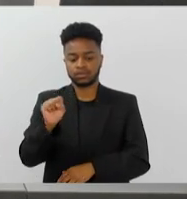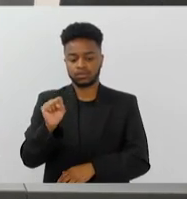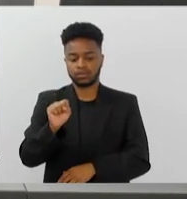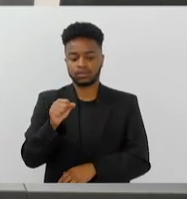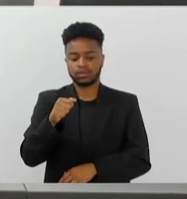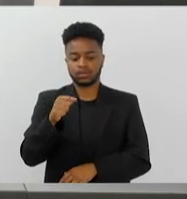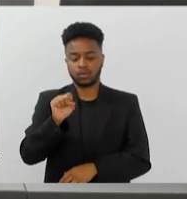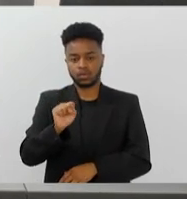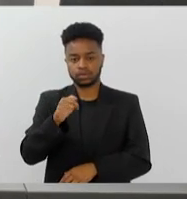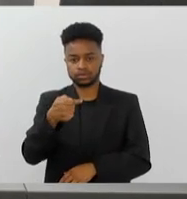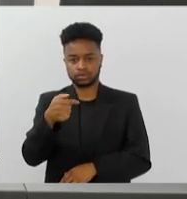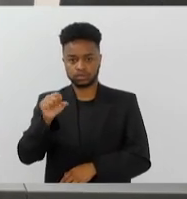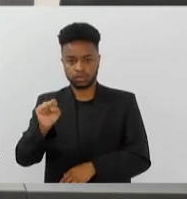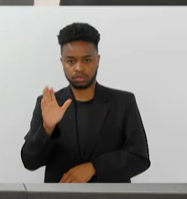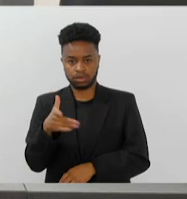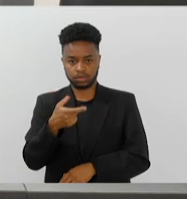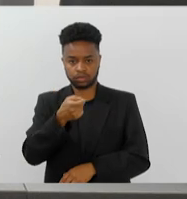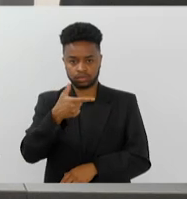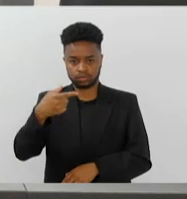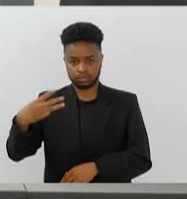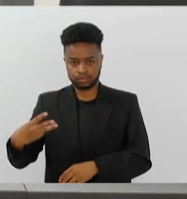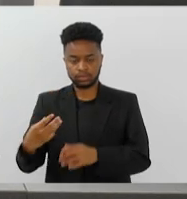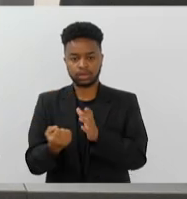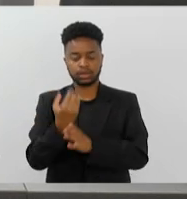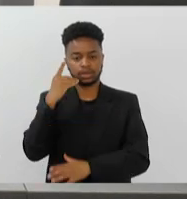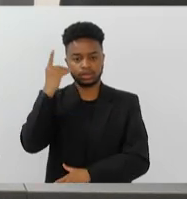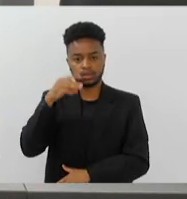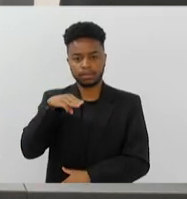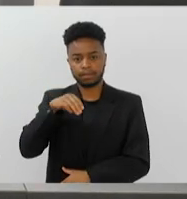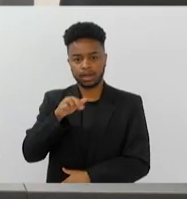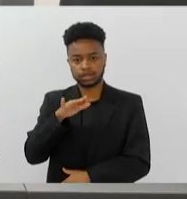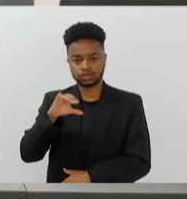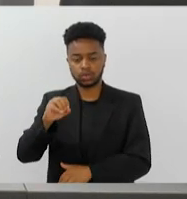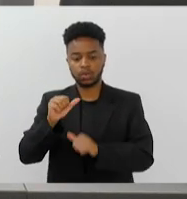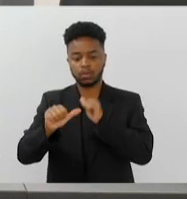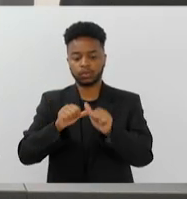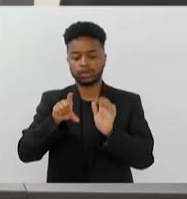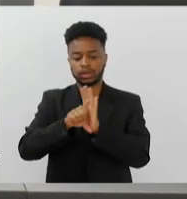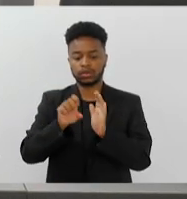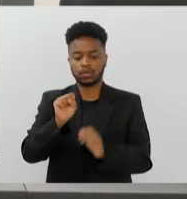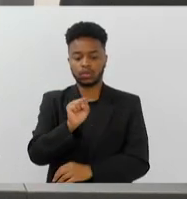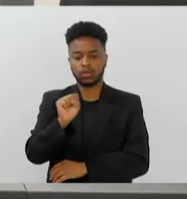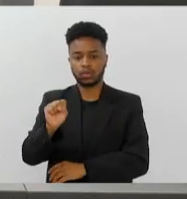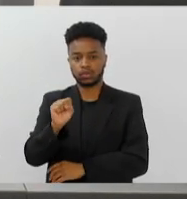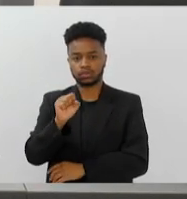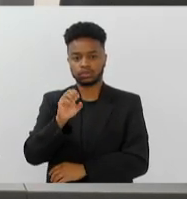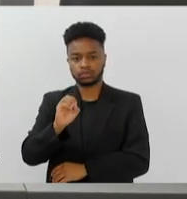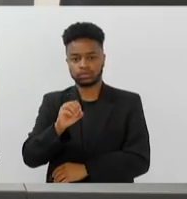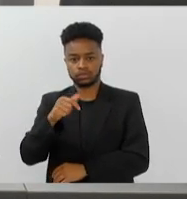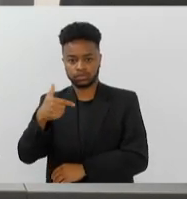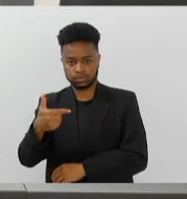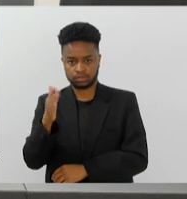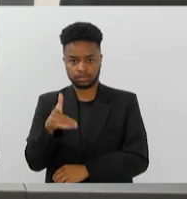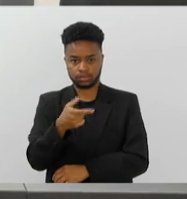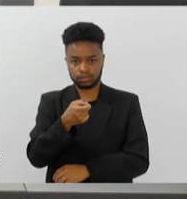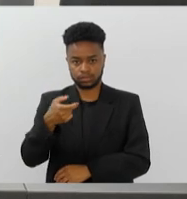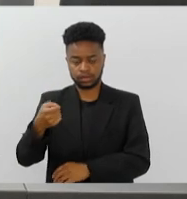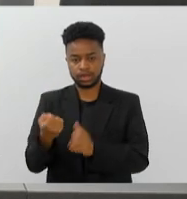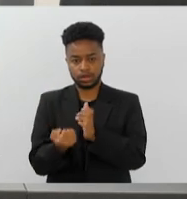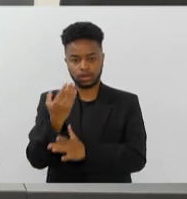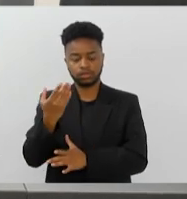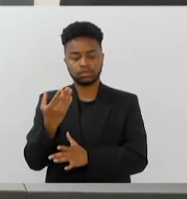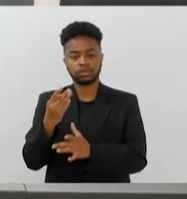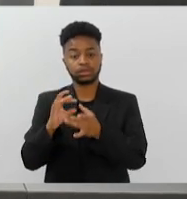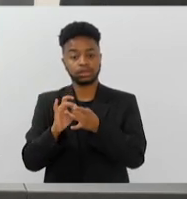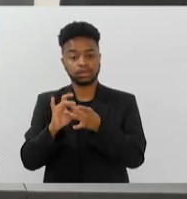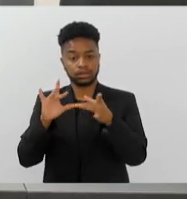878 de 23, de autoria do deputado Márcio Canella, que altera a lei 8.802 de 4 de maio de 2020, para autorizar o regime de trabalho remoto de servidores públicos